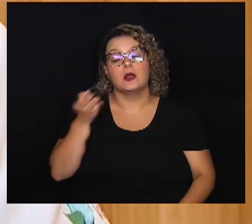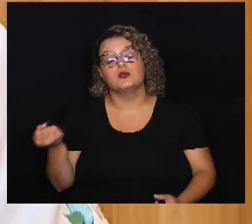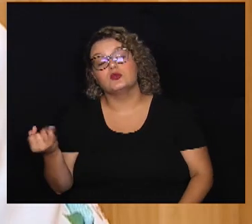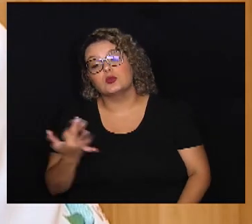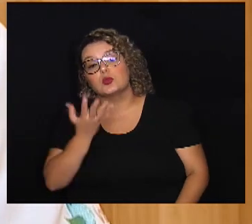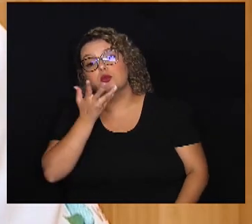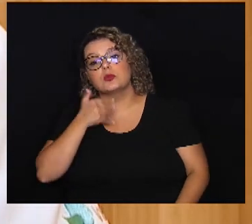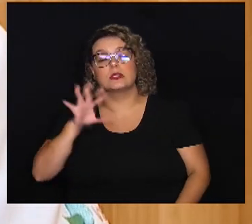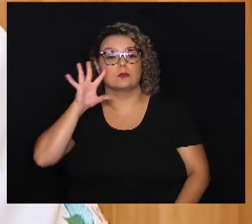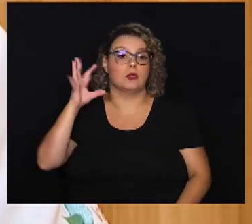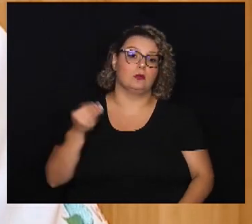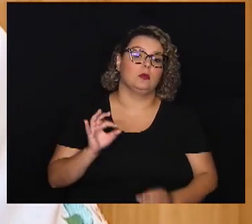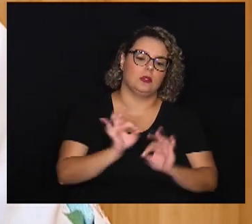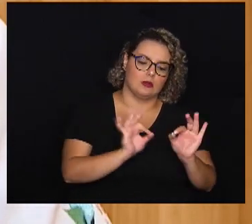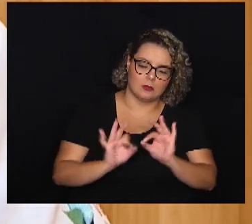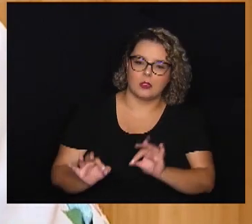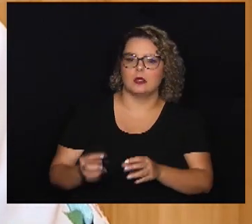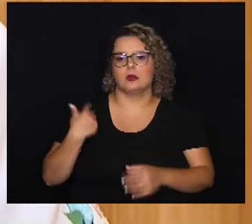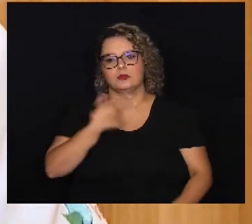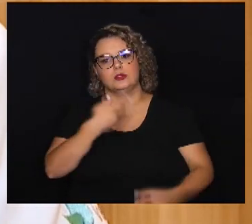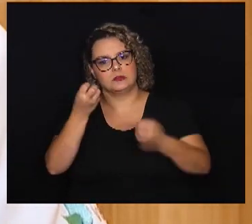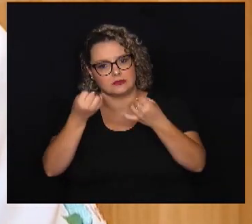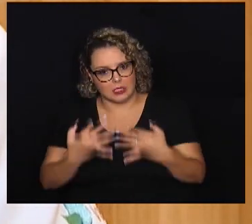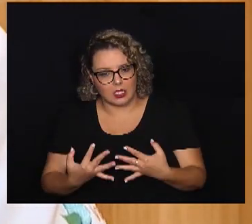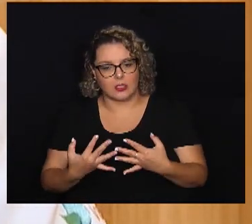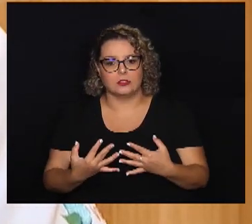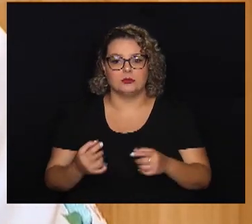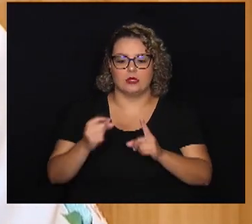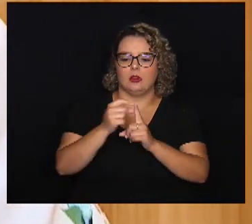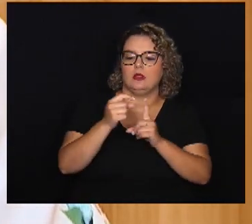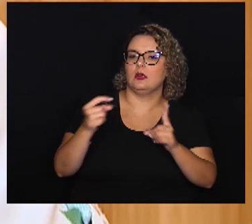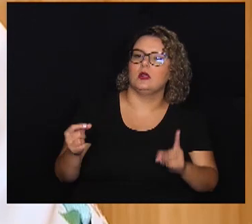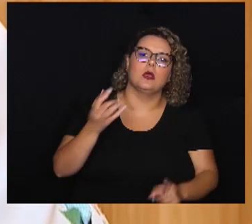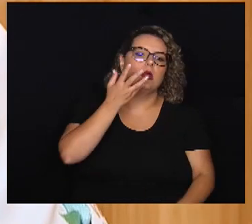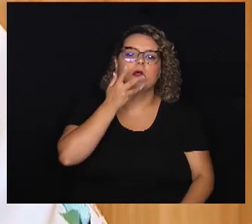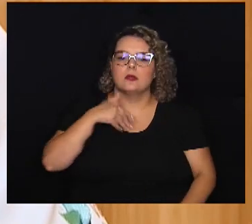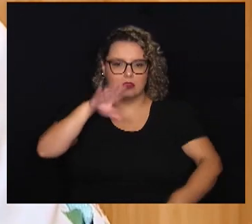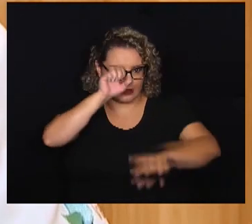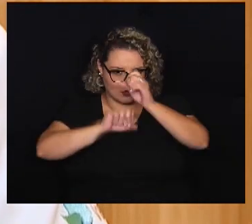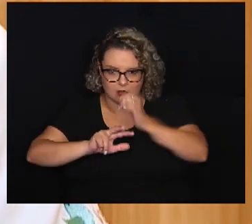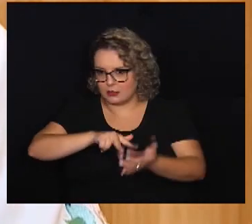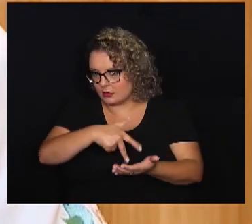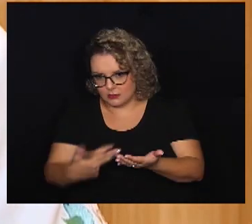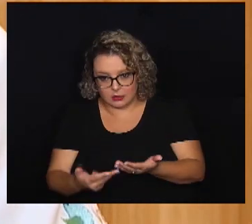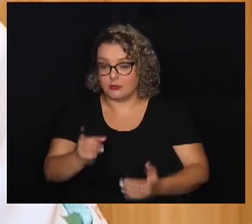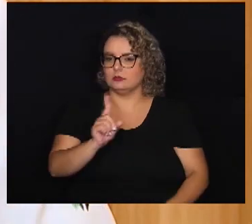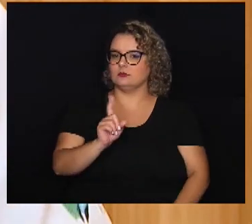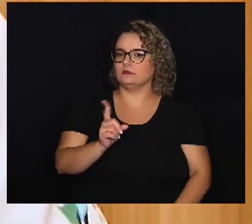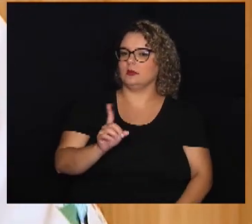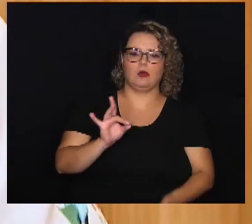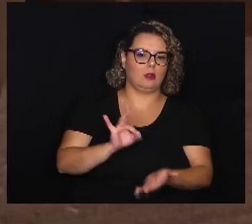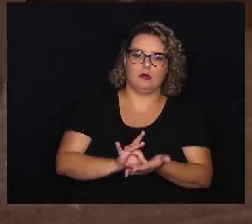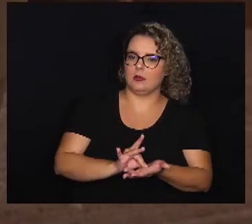pode compreender e elaborar as nossas orientações. Então, aquela frase que criança aprende a não cair caindo não é uma